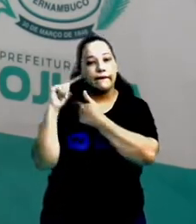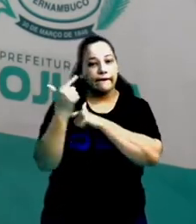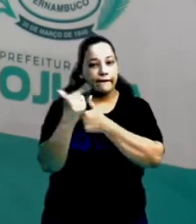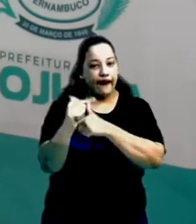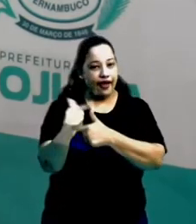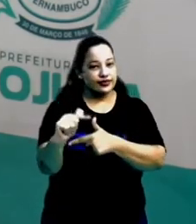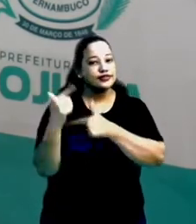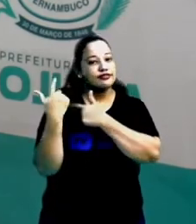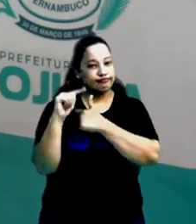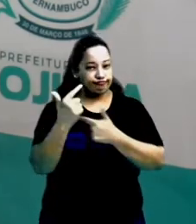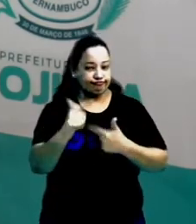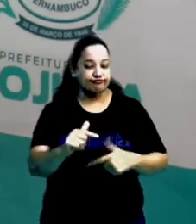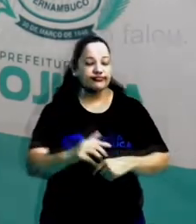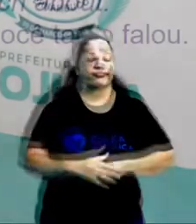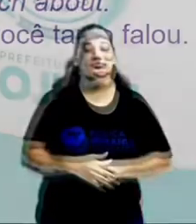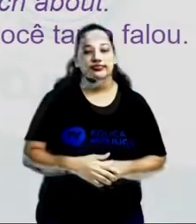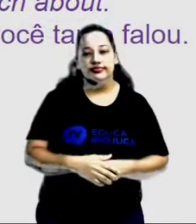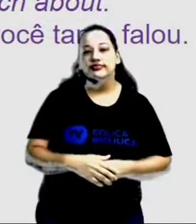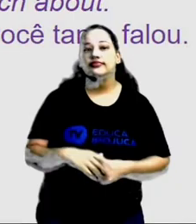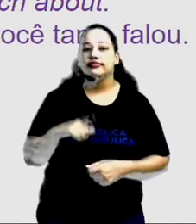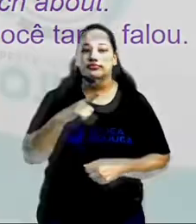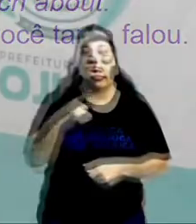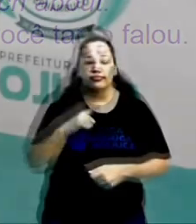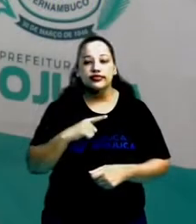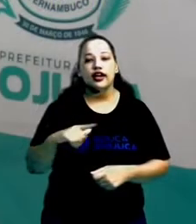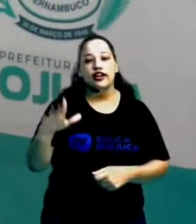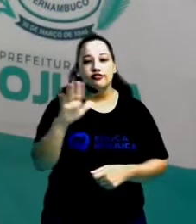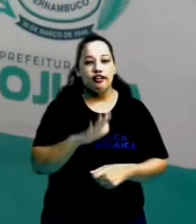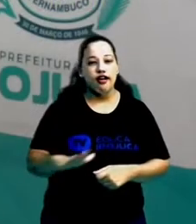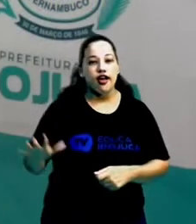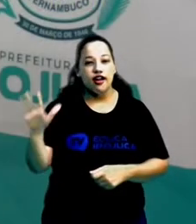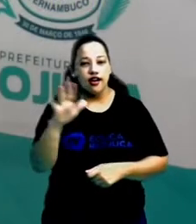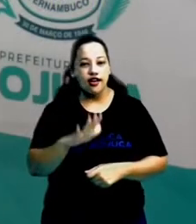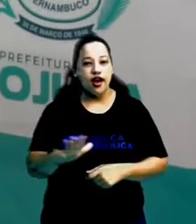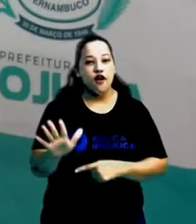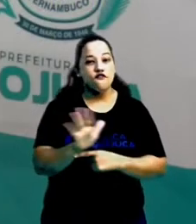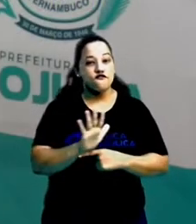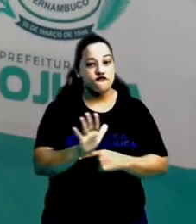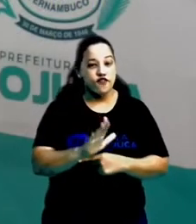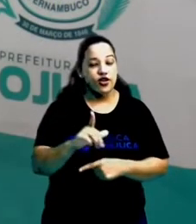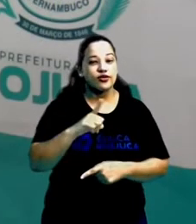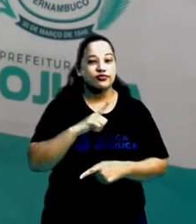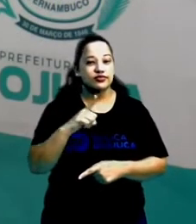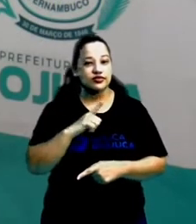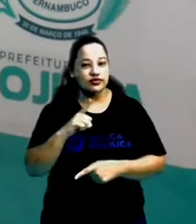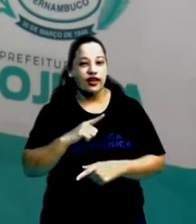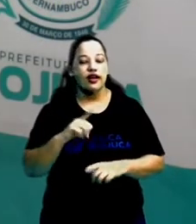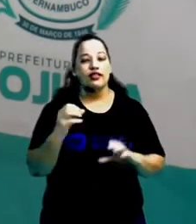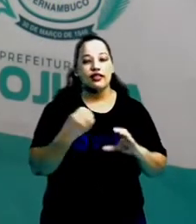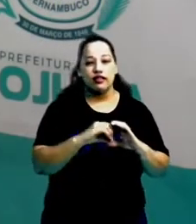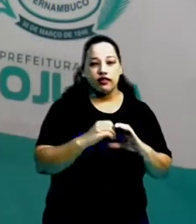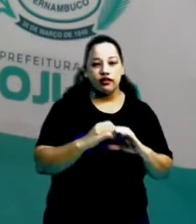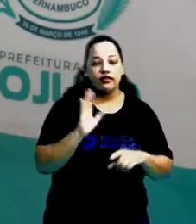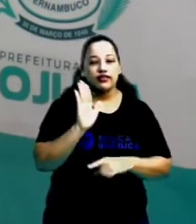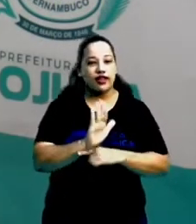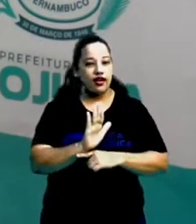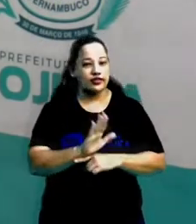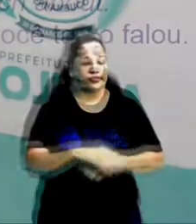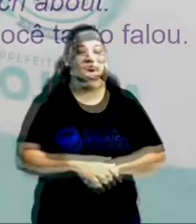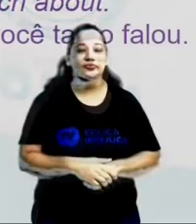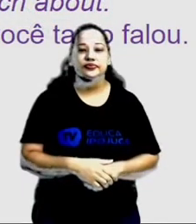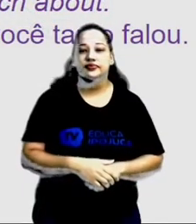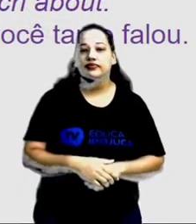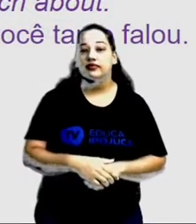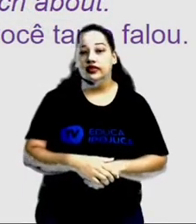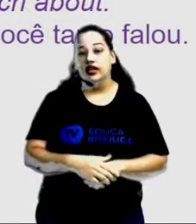filmes clássicos, tá bom? Geralmente aqueles que passam na sessão da tarde. Então, my granny,